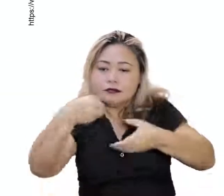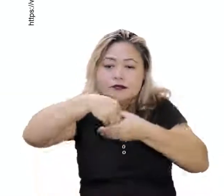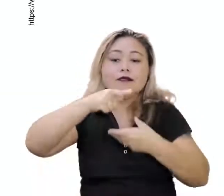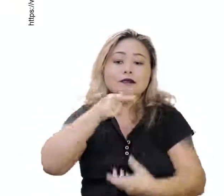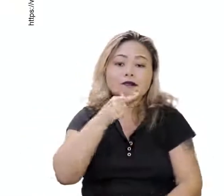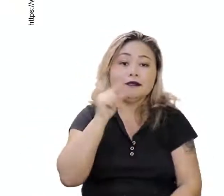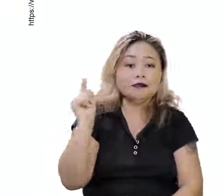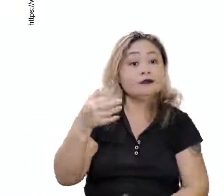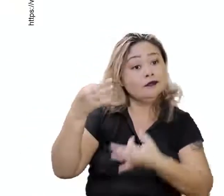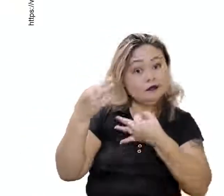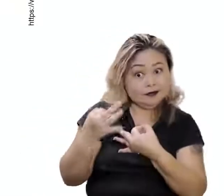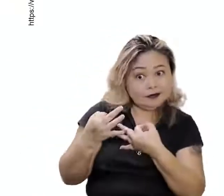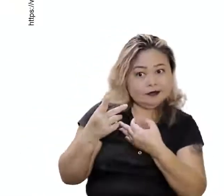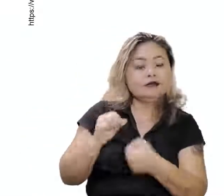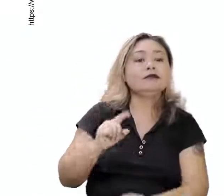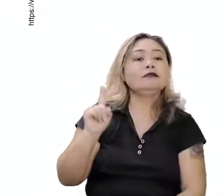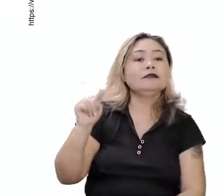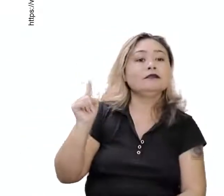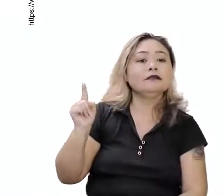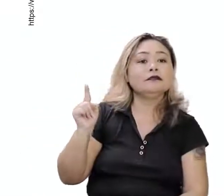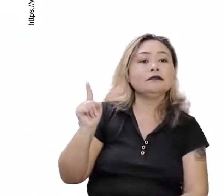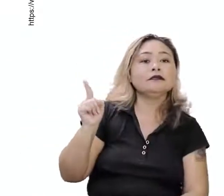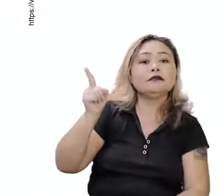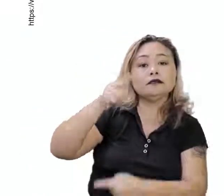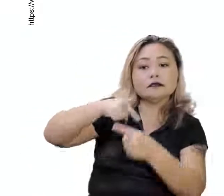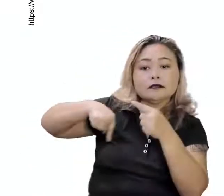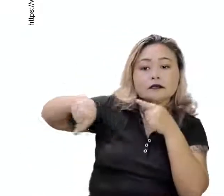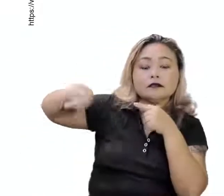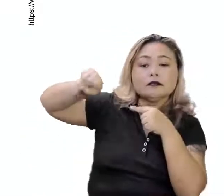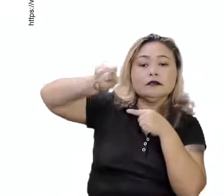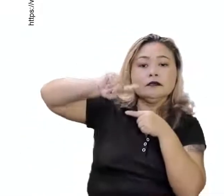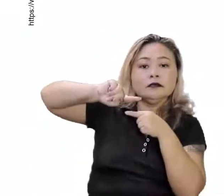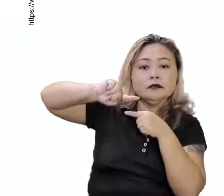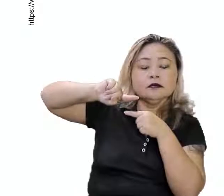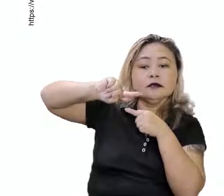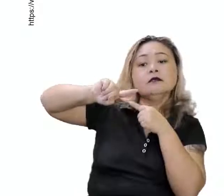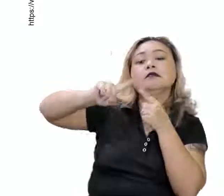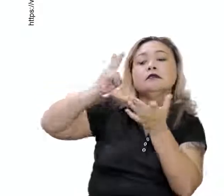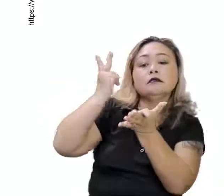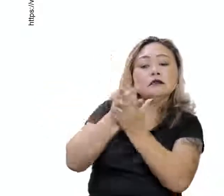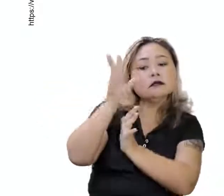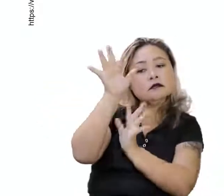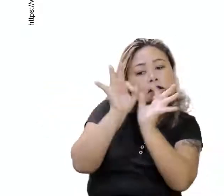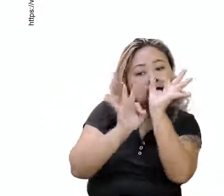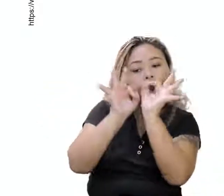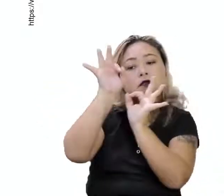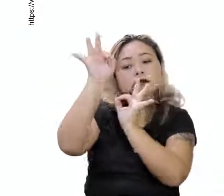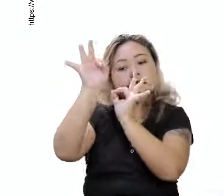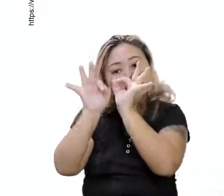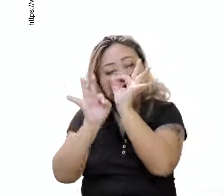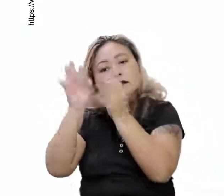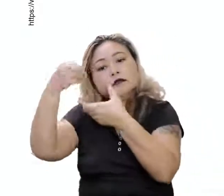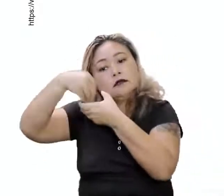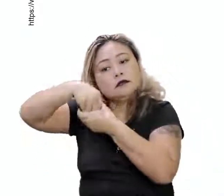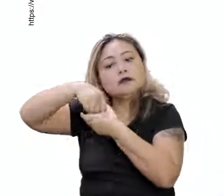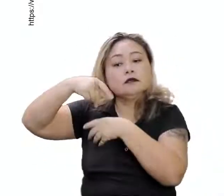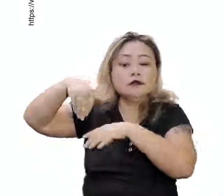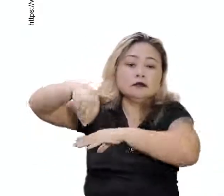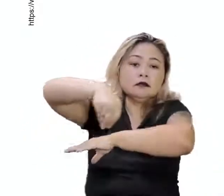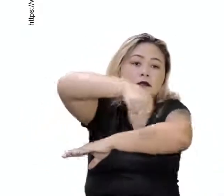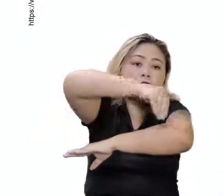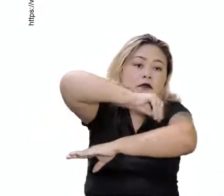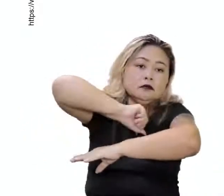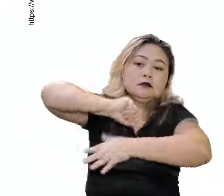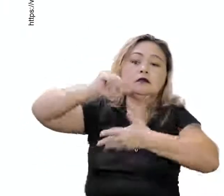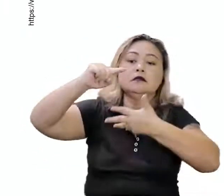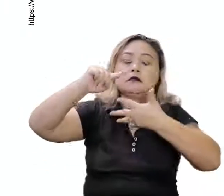sucessivamente. Perfeito? Então, na cadeia alimentar, você vai ter a mesma organização que você vai ter também aqui na cadeia terrestre.